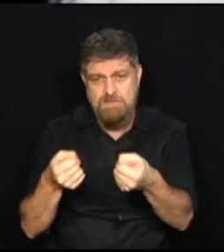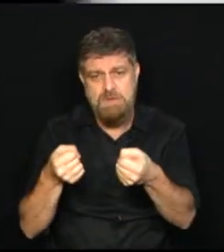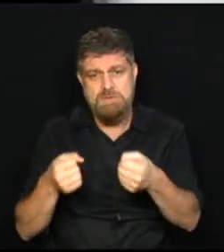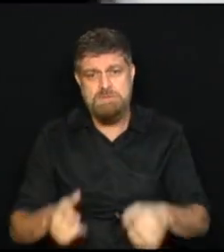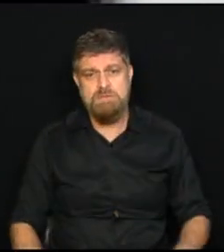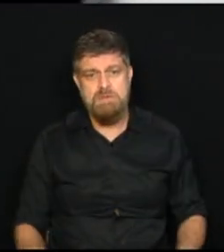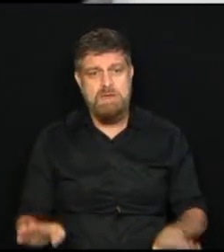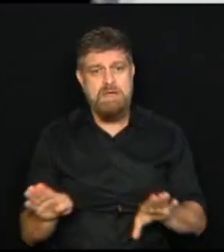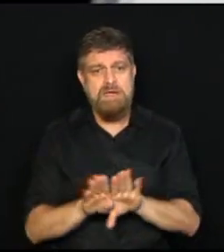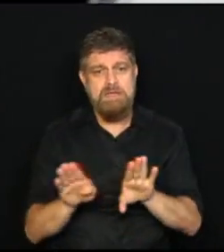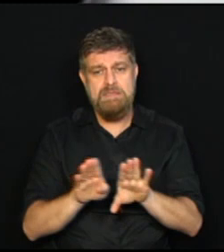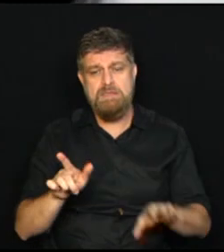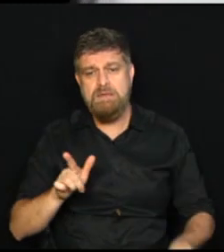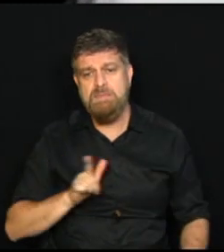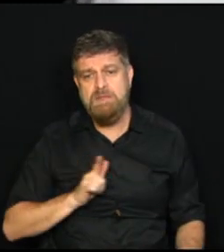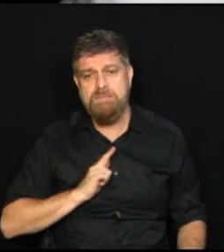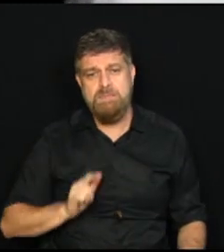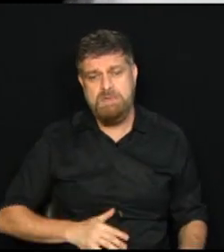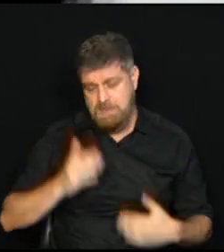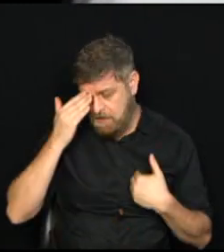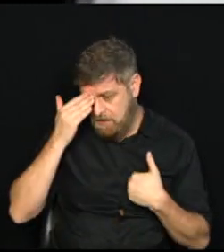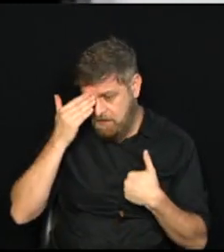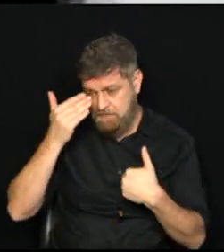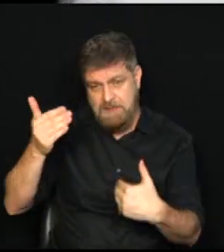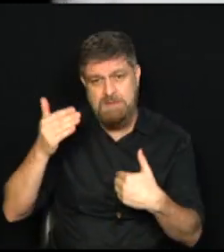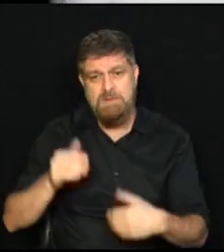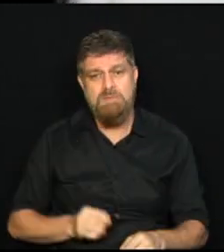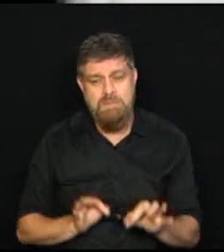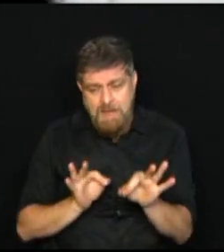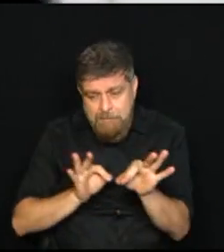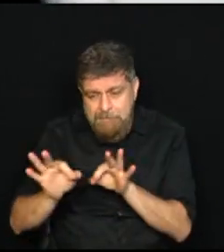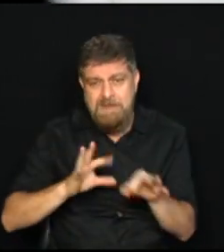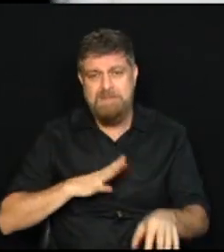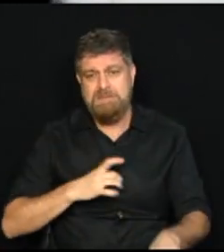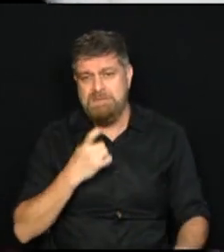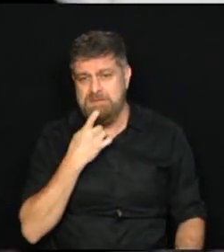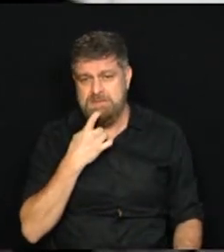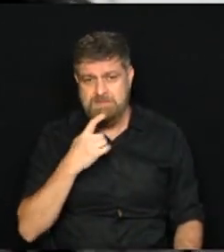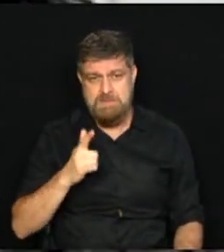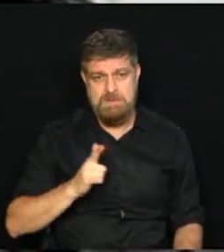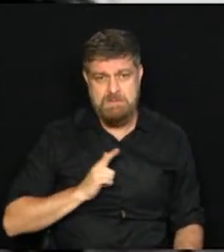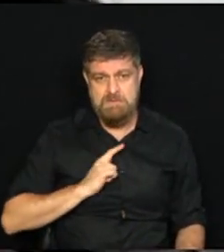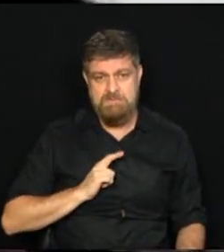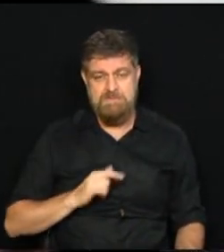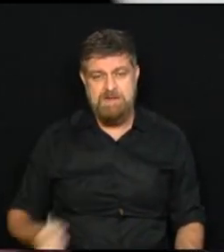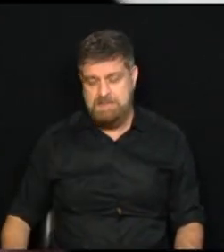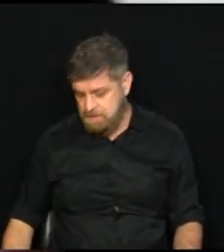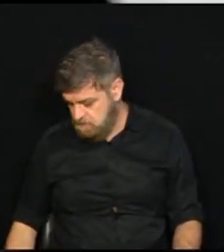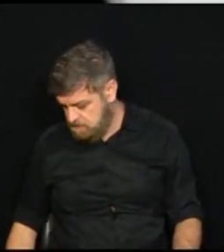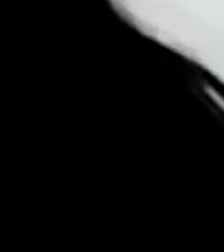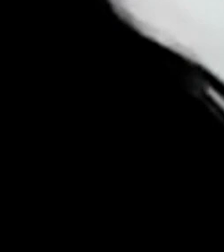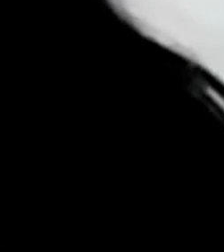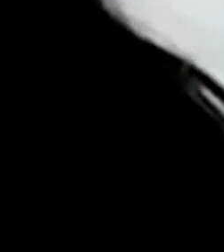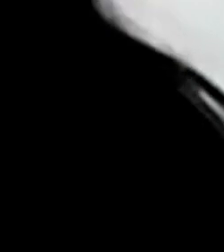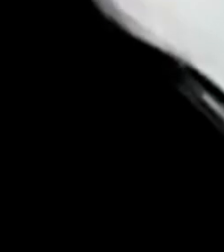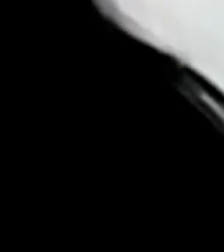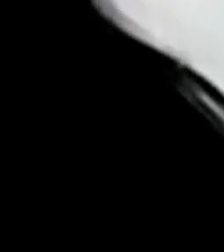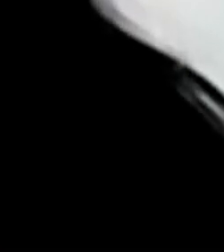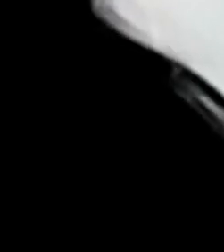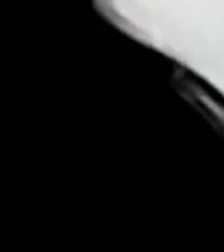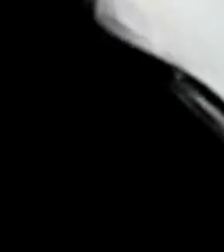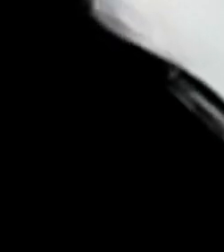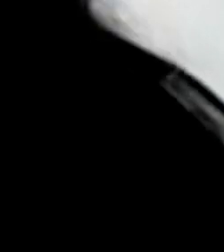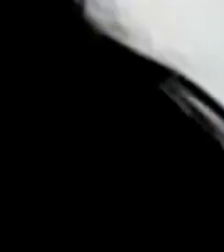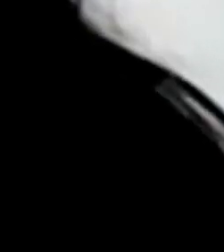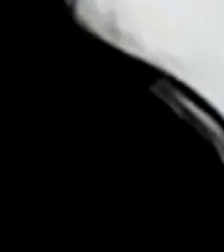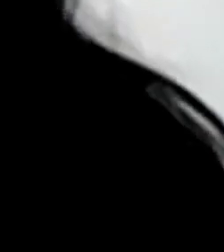pela escuta, porque eu acho que essa organização que a cidade tem em relação ao combate da pandemia, no que diz